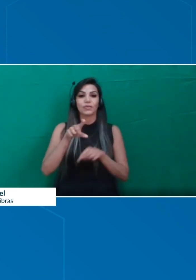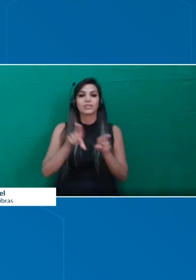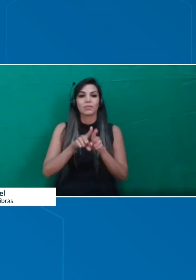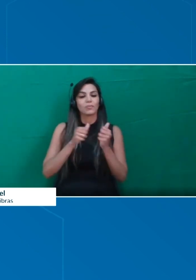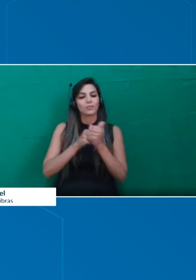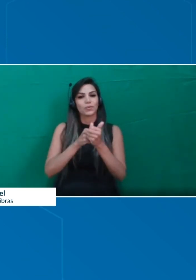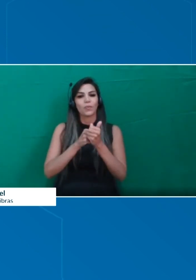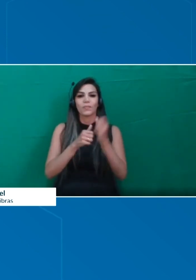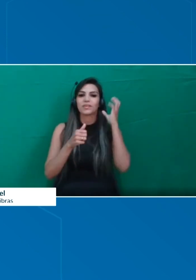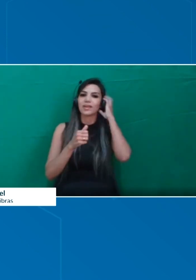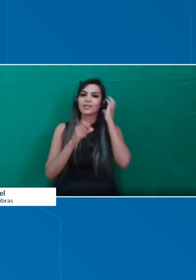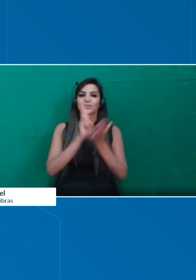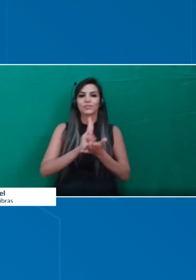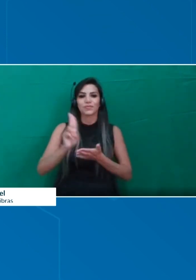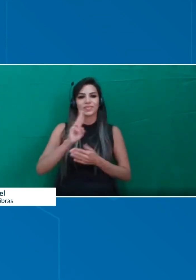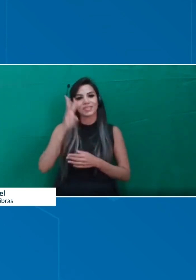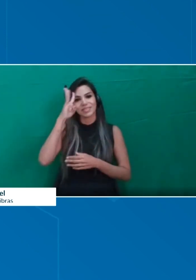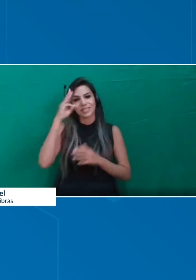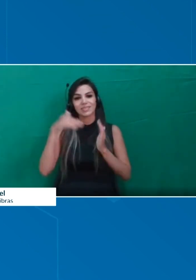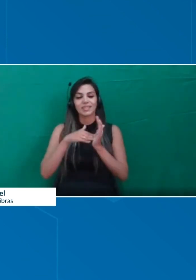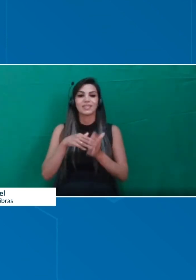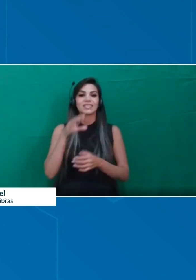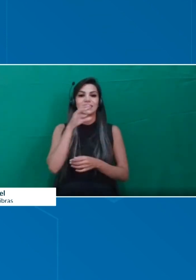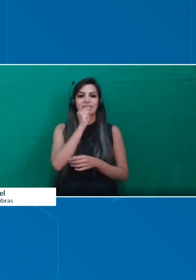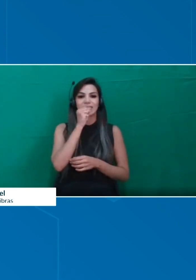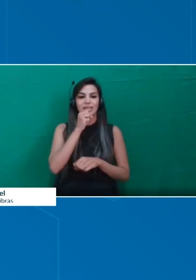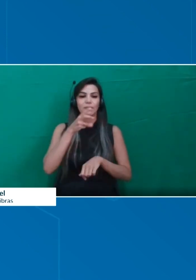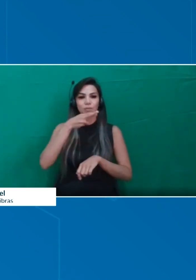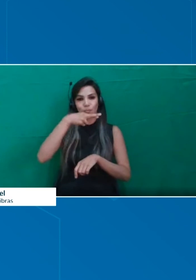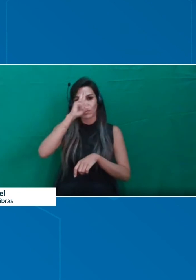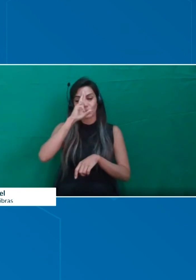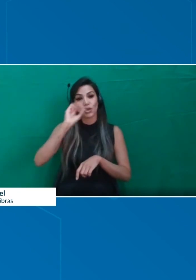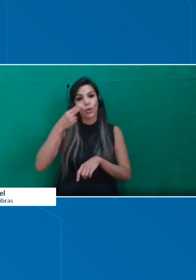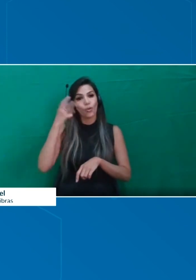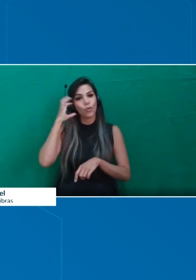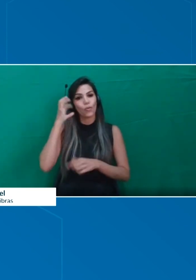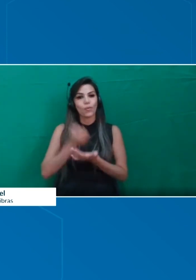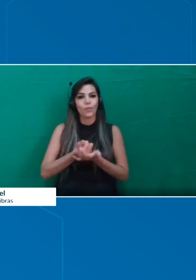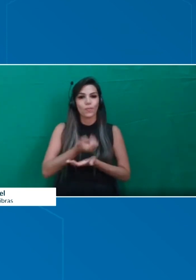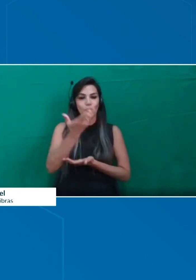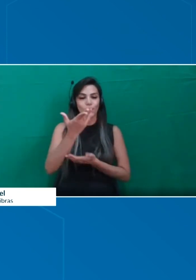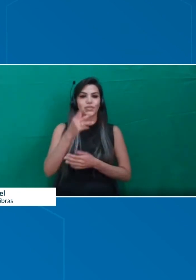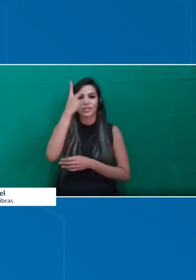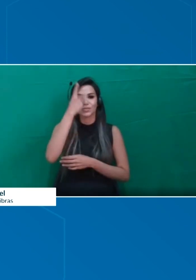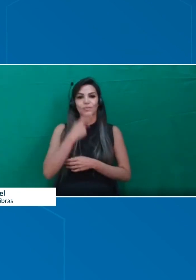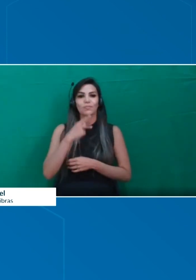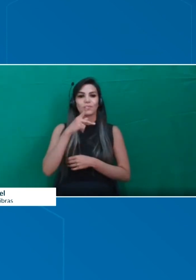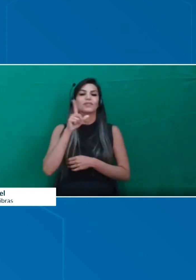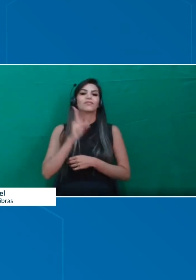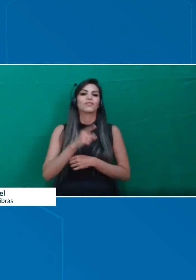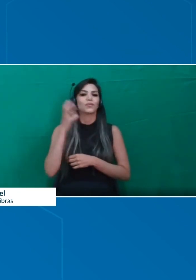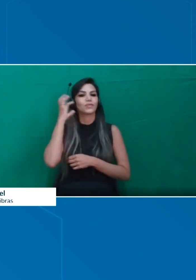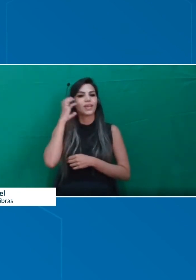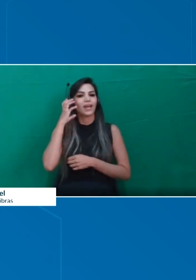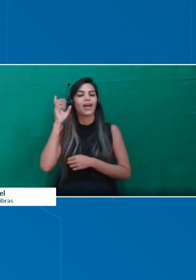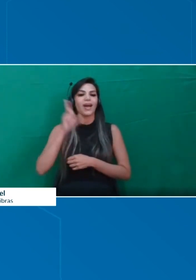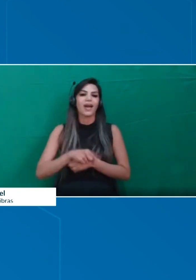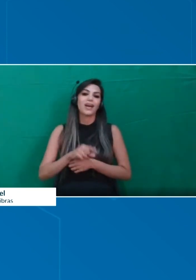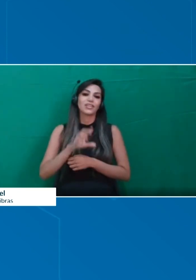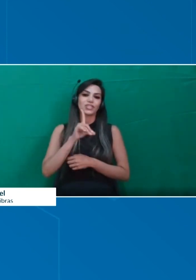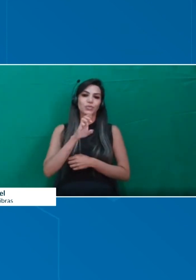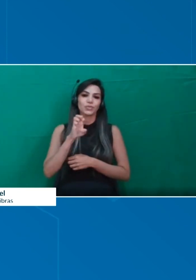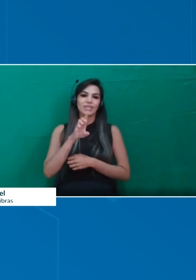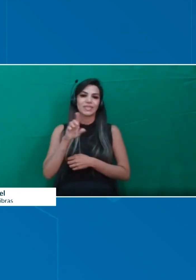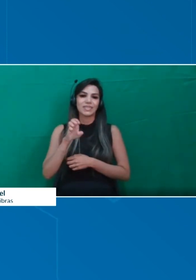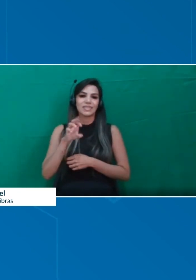Universitária de terça a sábado, ao meio-dia, ou o podcast no perfil da rádio no Deezer ou no Spotify. A partir